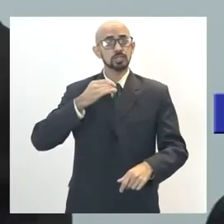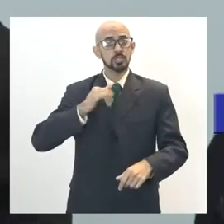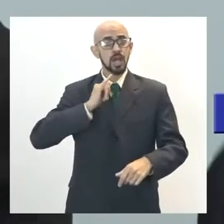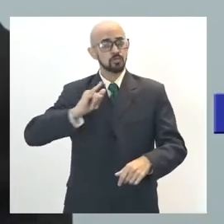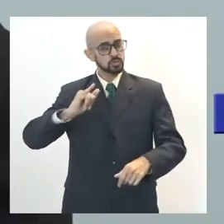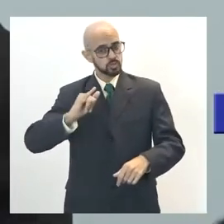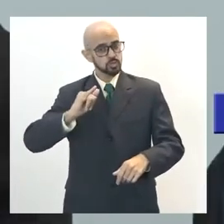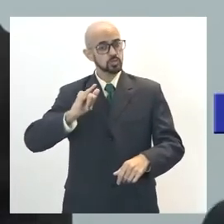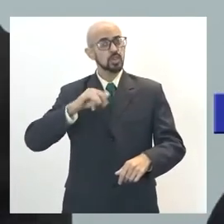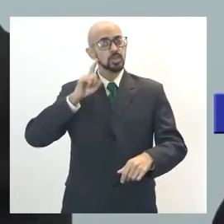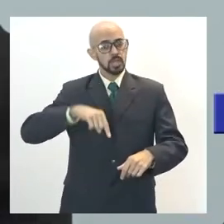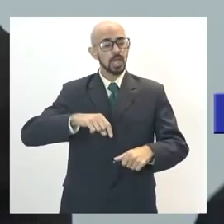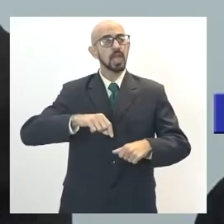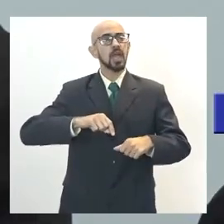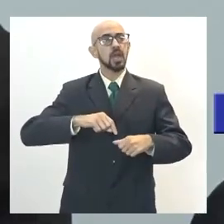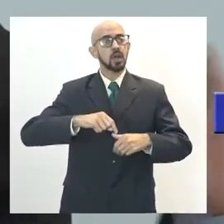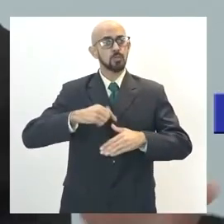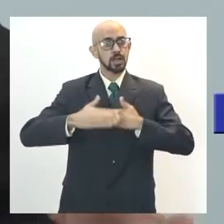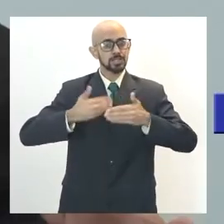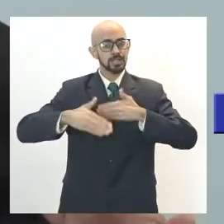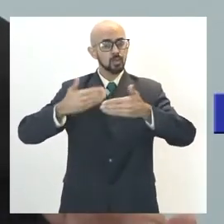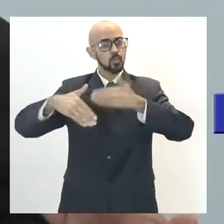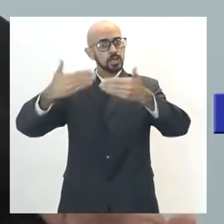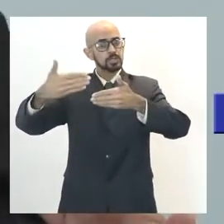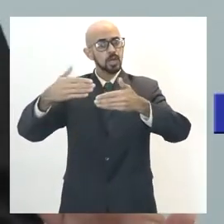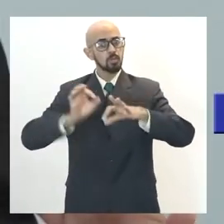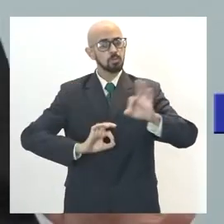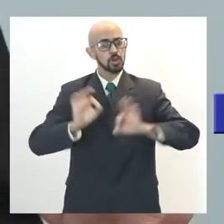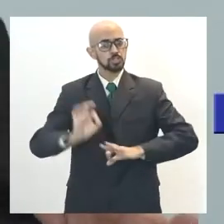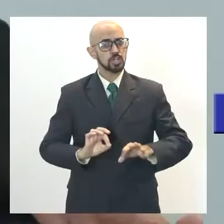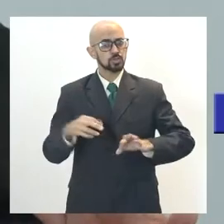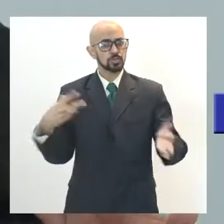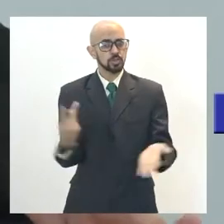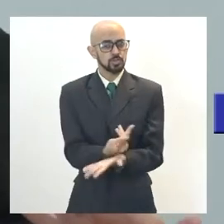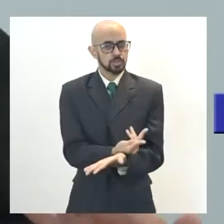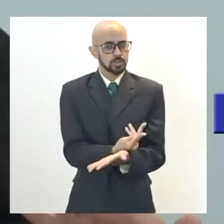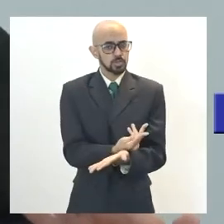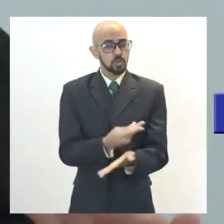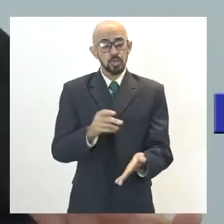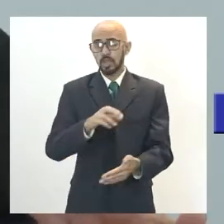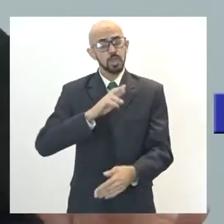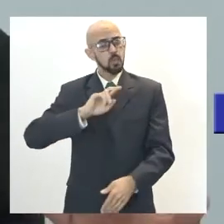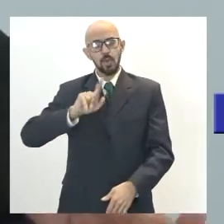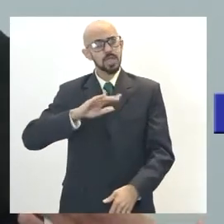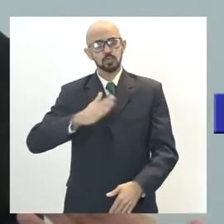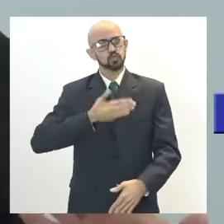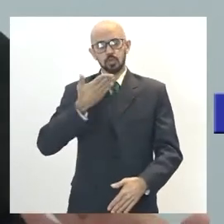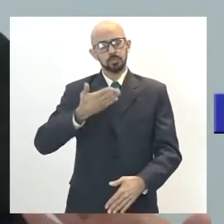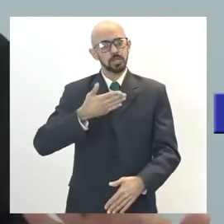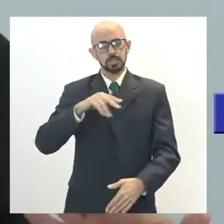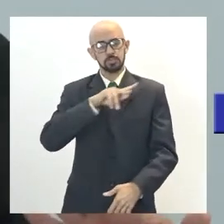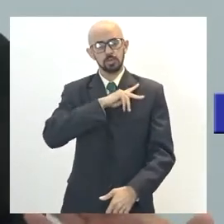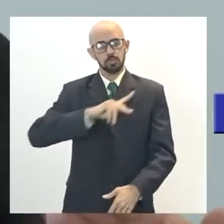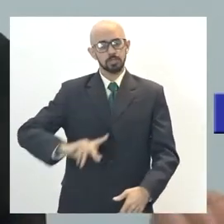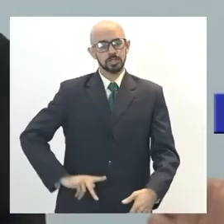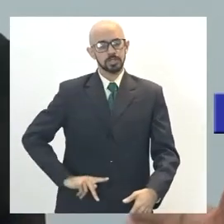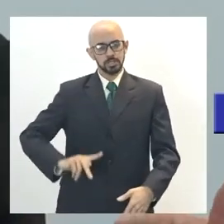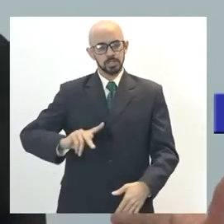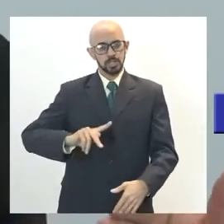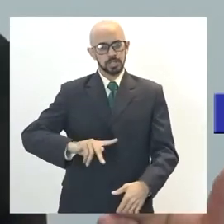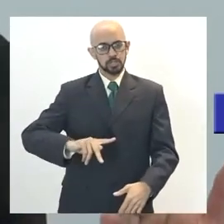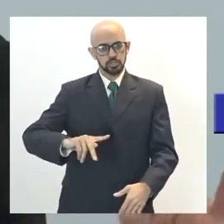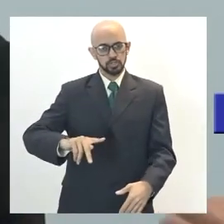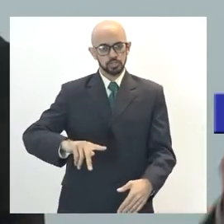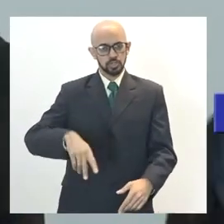pretende a dar sequência ao projeto que tem custo e não é surpresa o presidente da república e na campanha eleitoral E